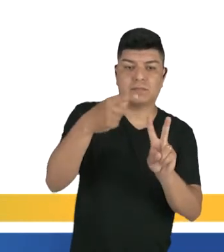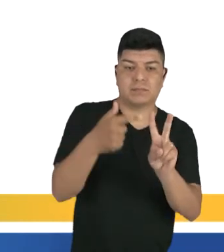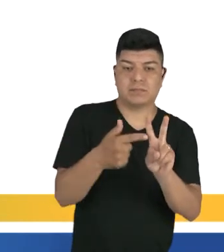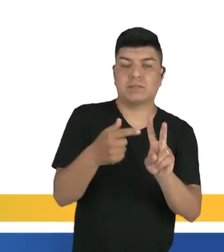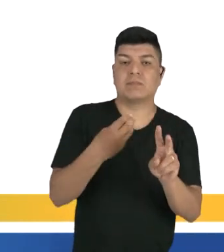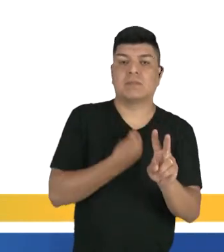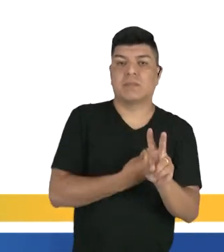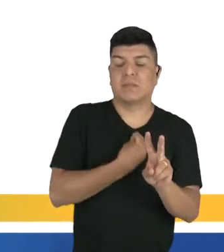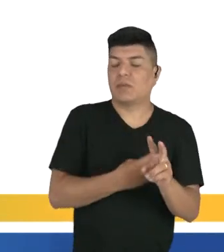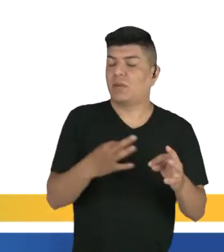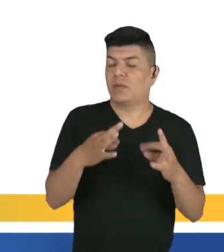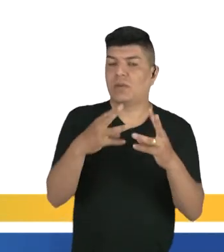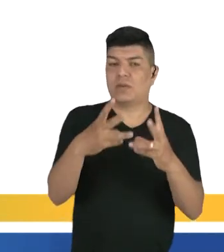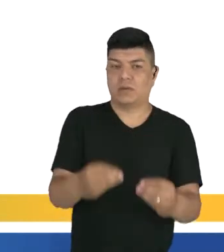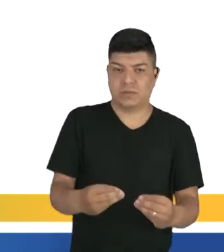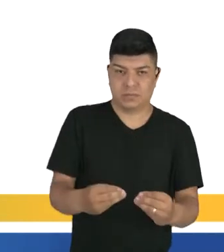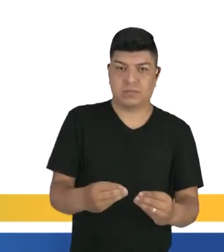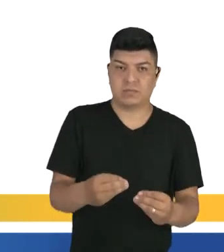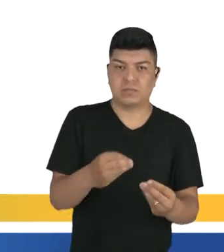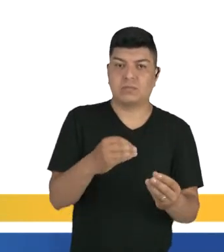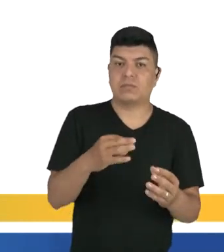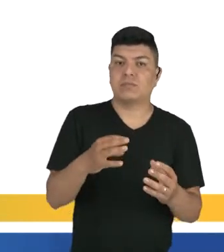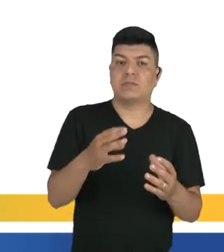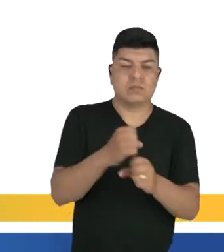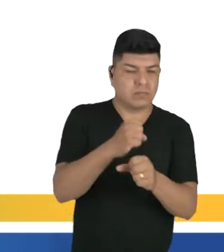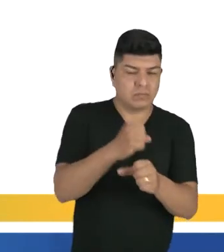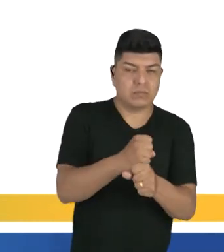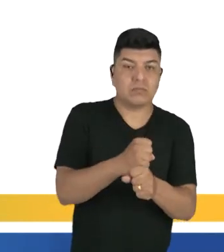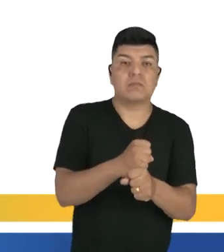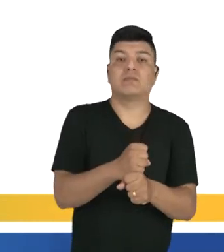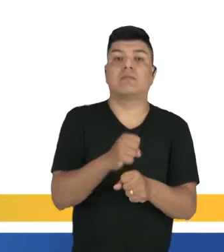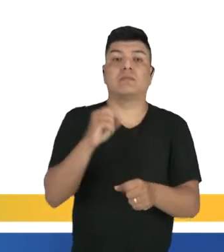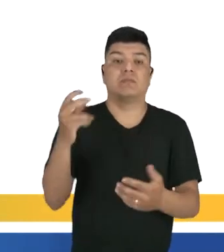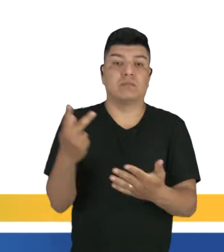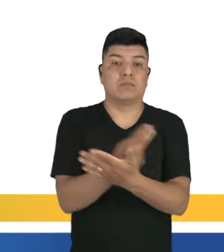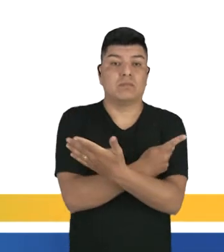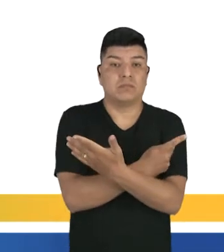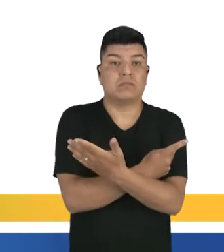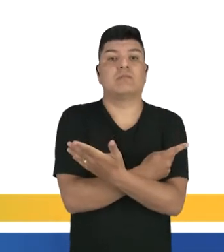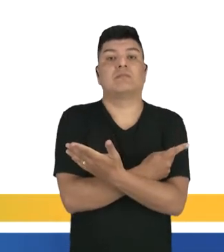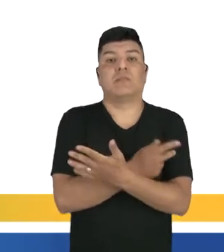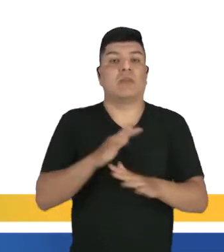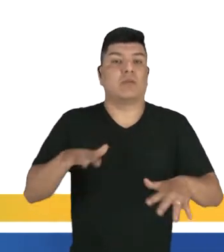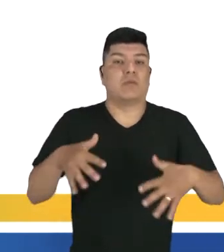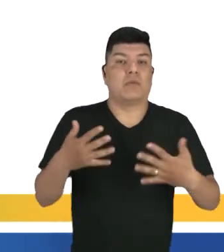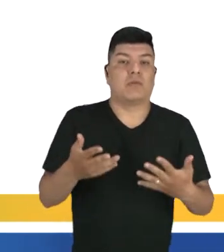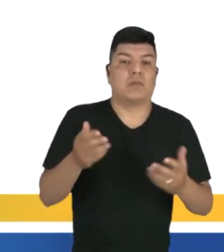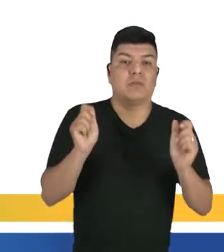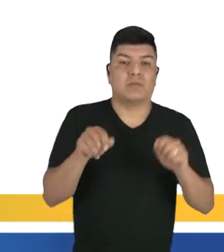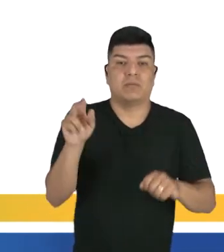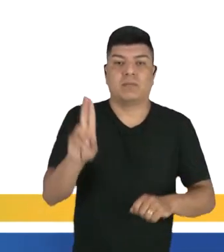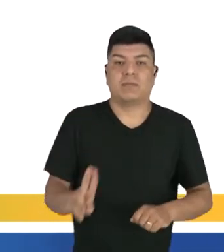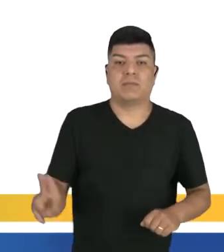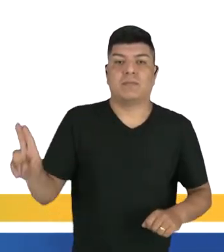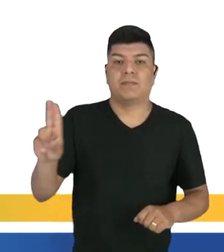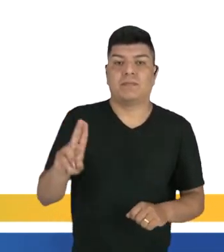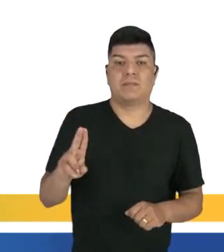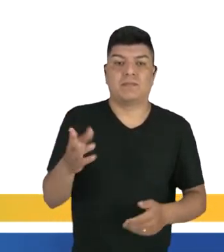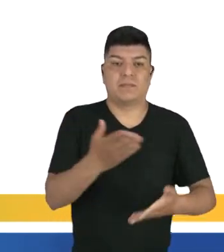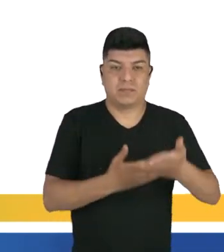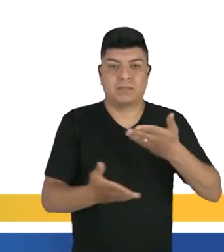2 está presente em todas as parcelas de uma soma. E quando isso acontece, qual é a propriedade que a gente pode usar?